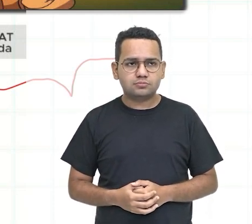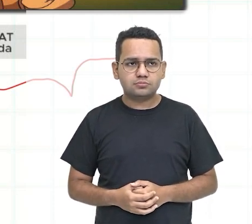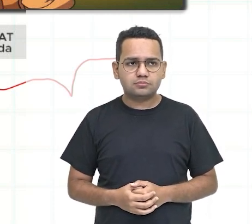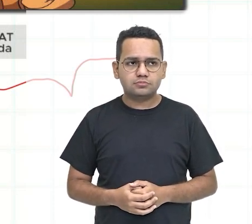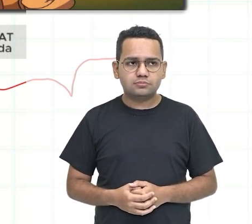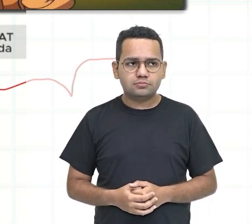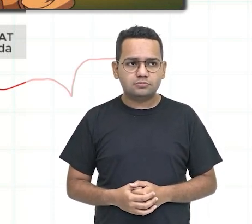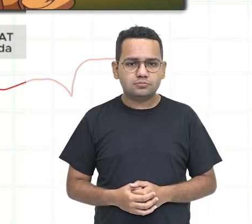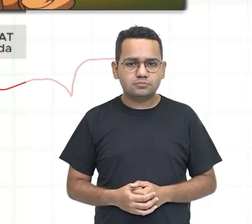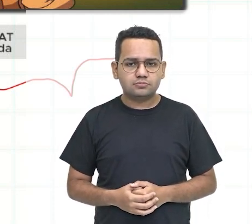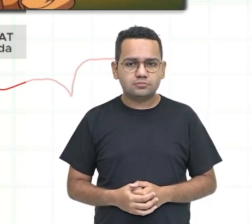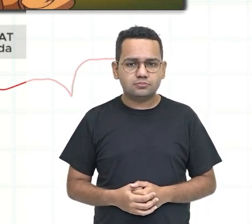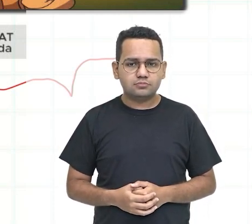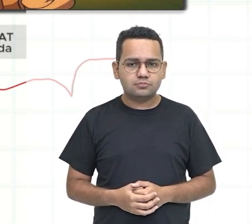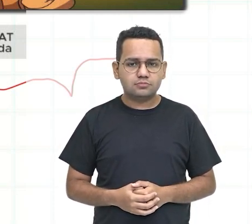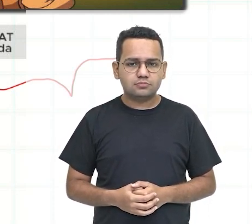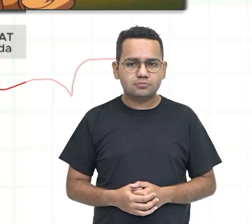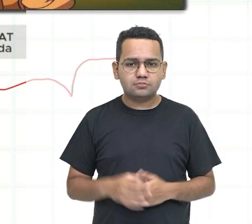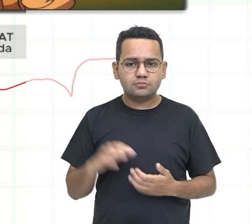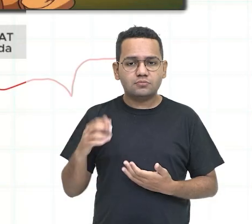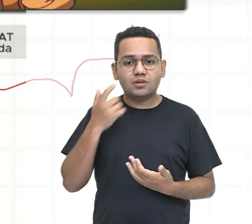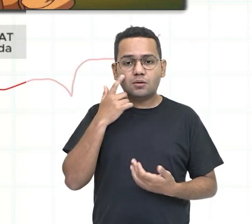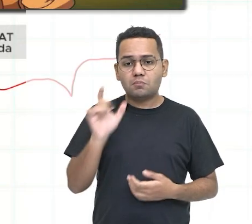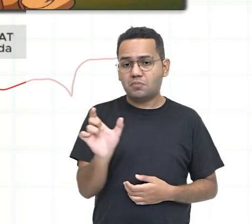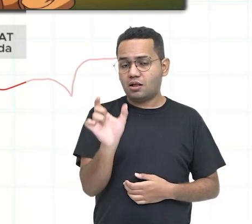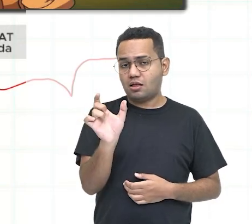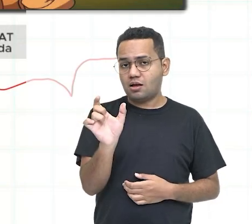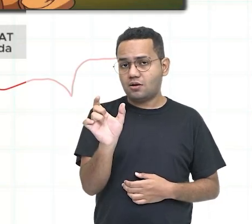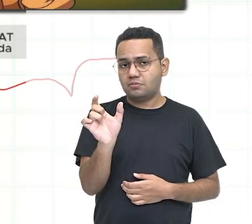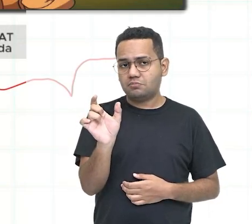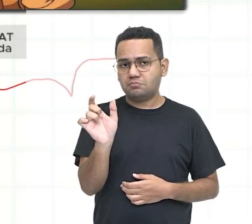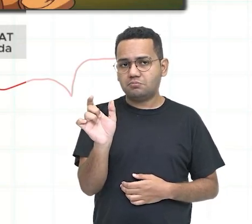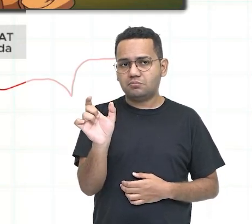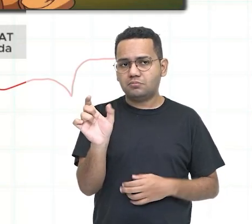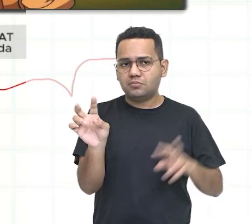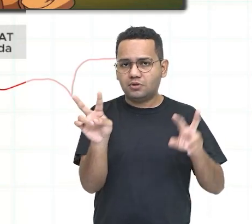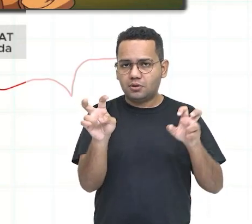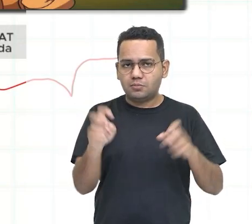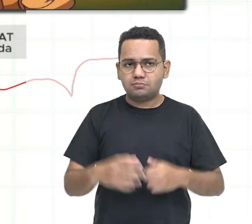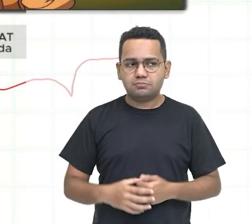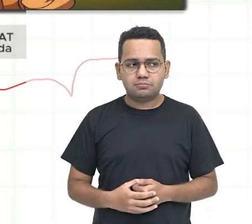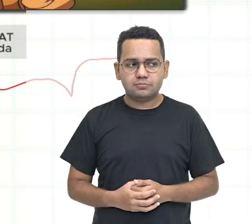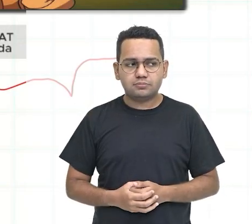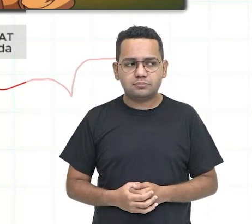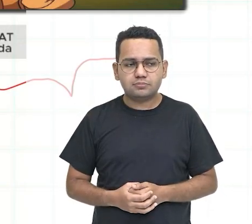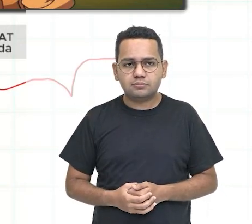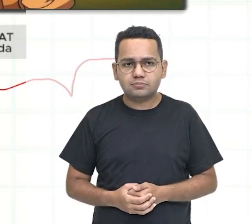Palavra África, que está aqui também no nosso título, certo?